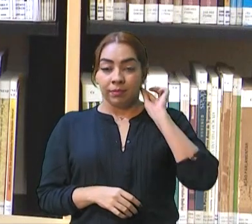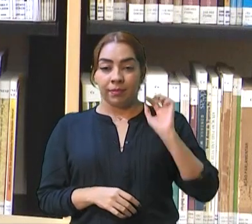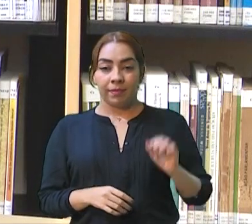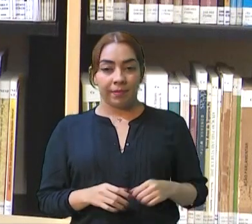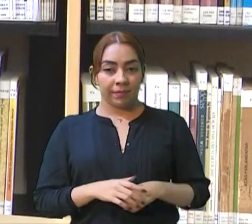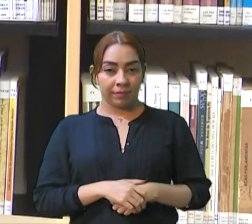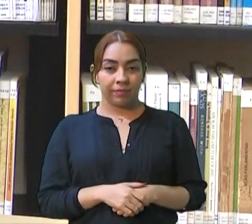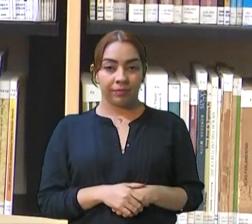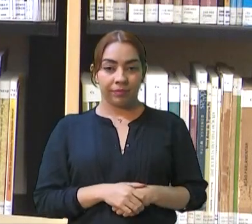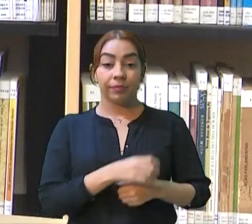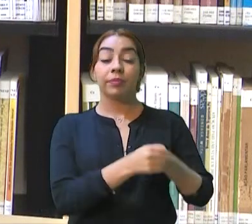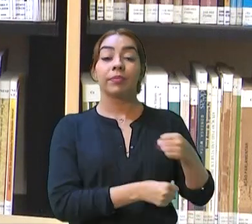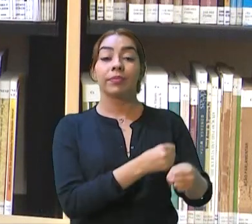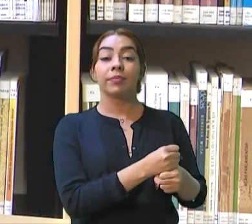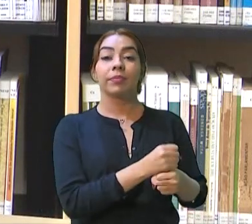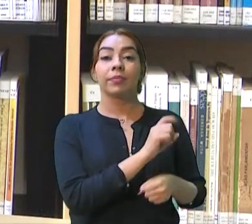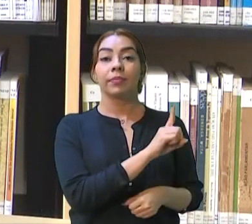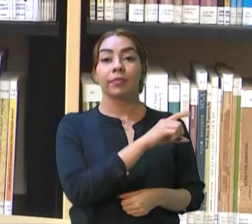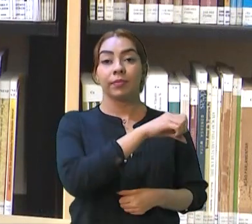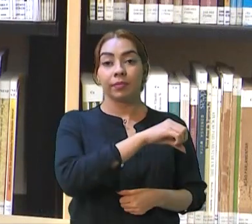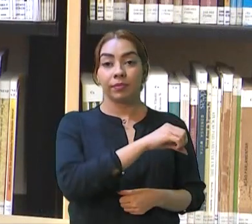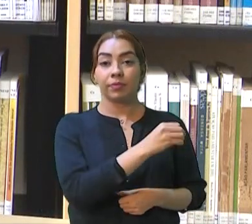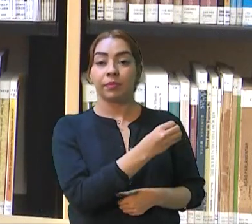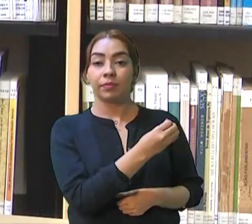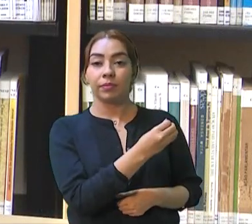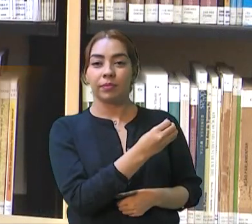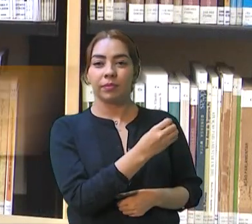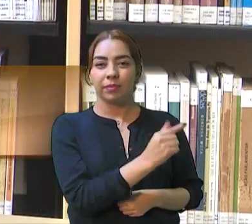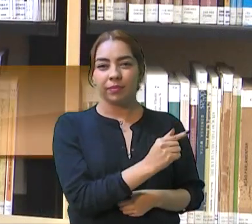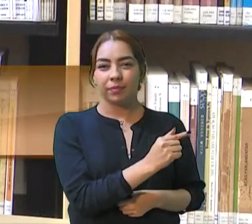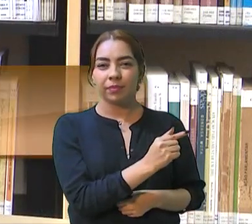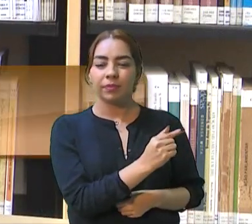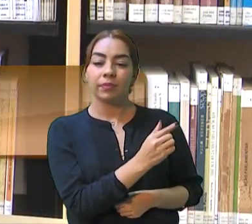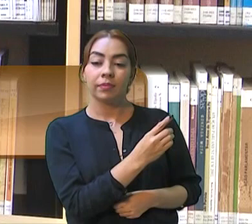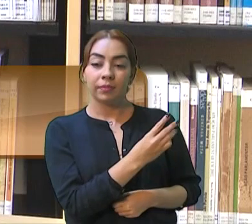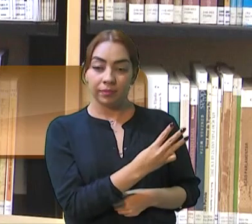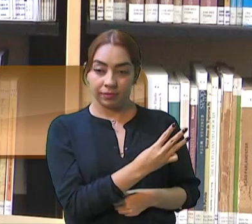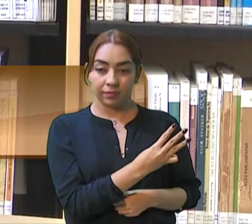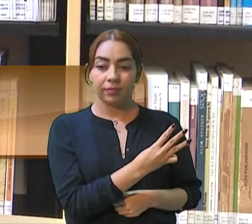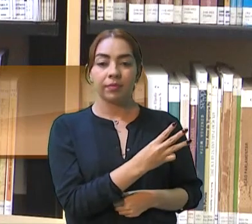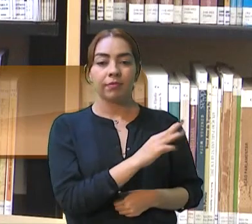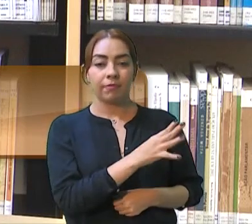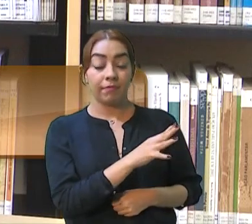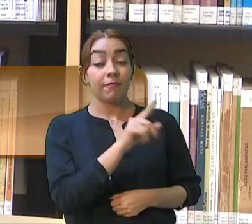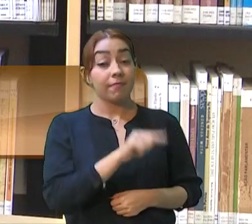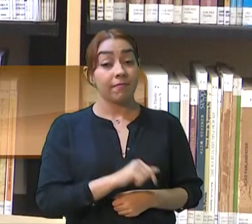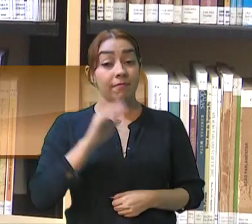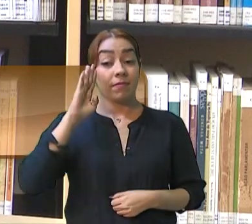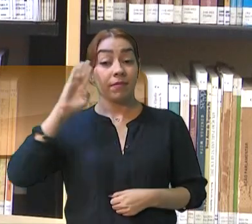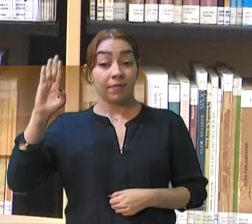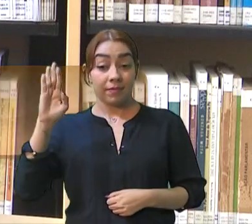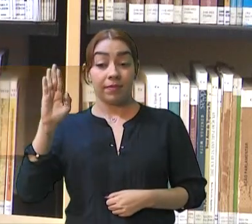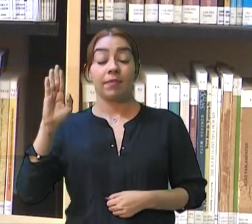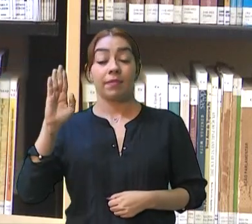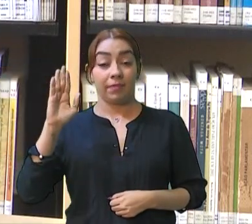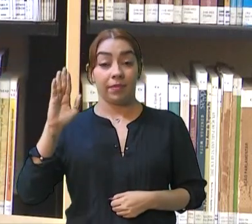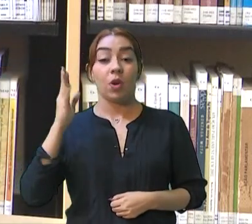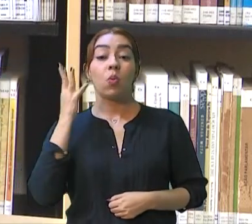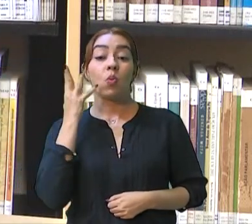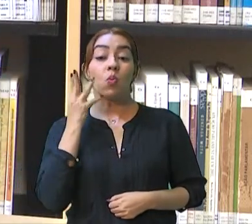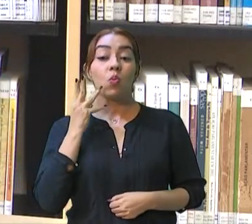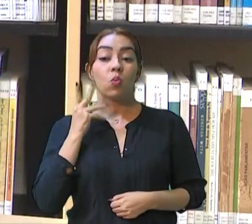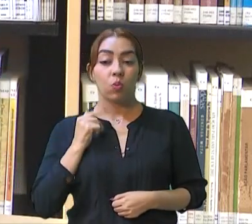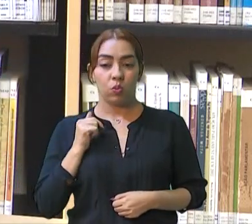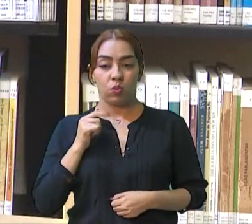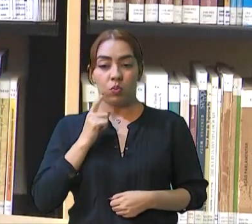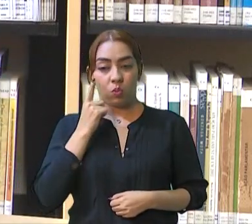Até 1962, o público, até 73, o público era estritamente público infantil. Quadrinhos, a palavra comics